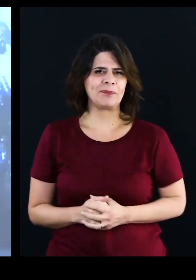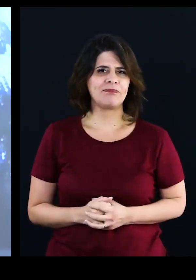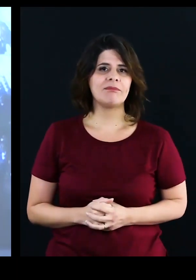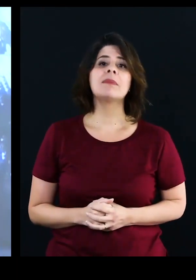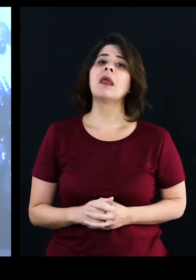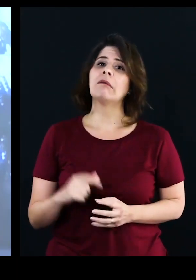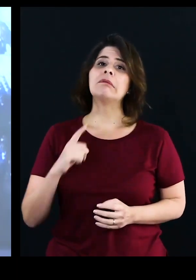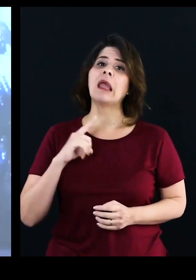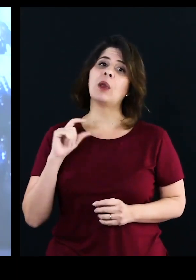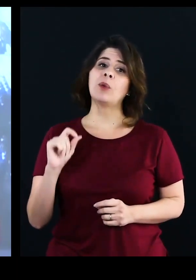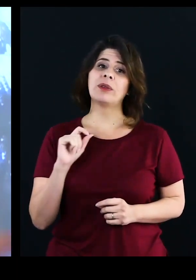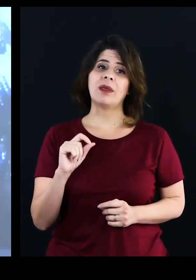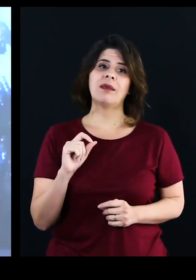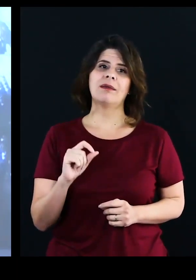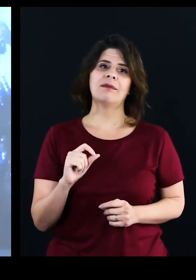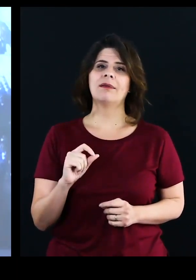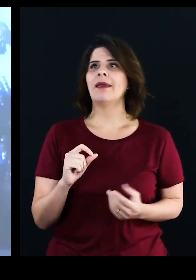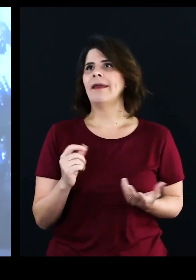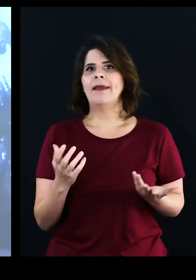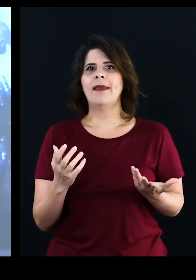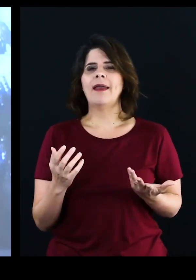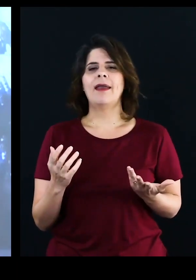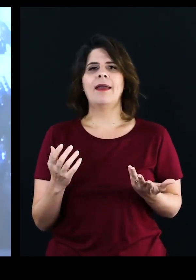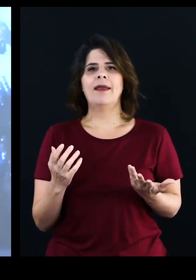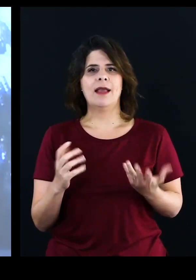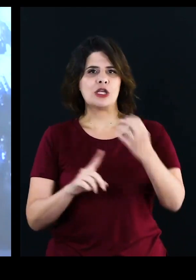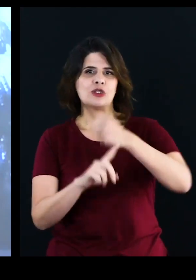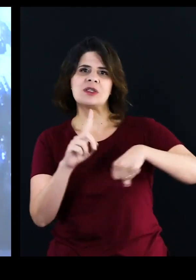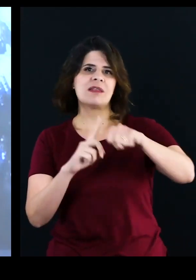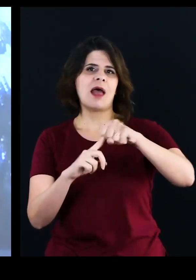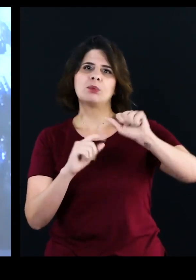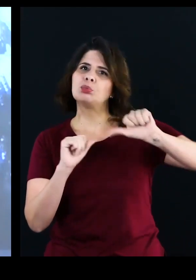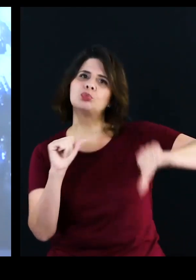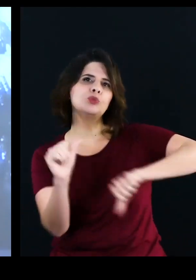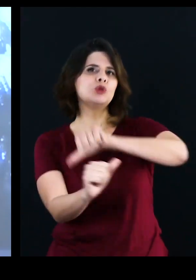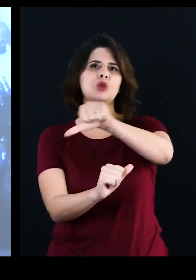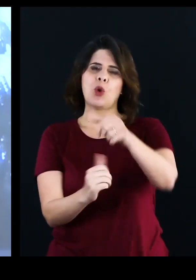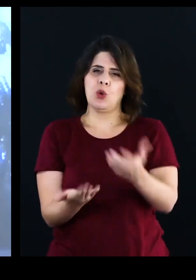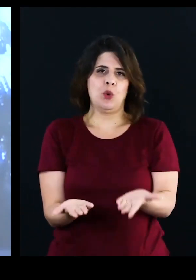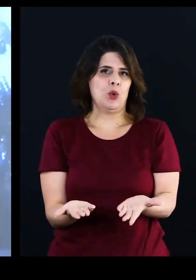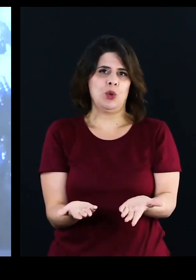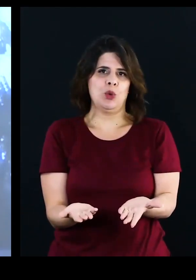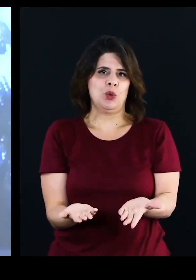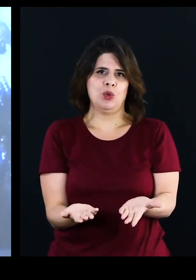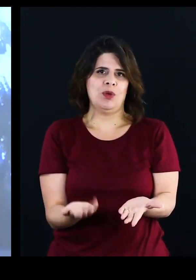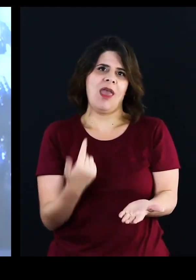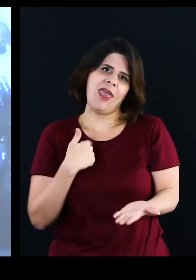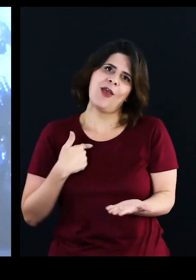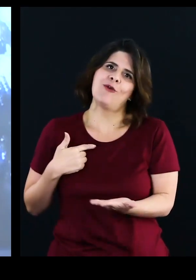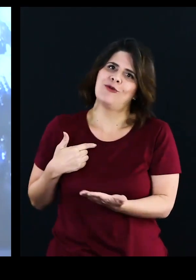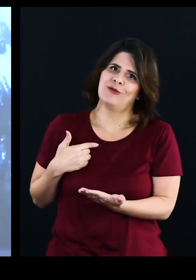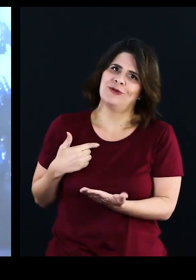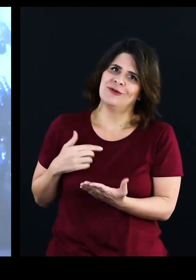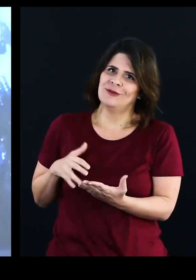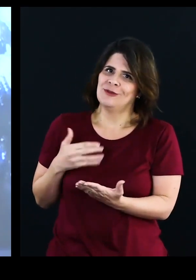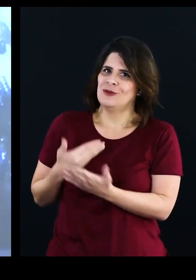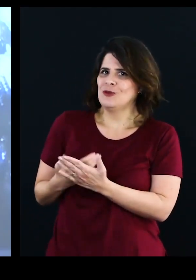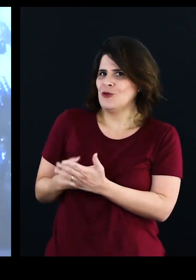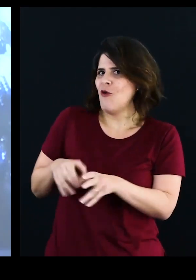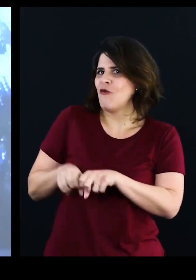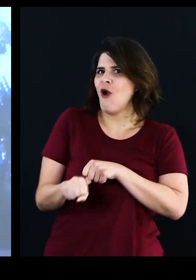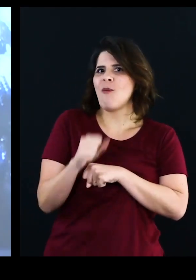alma, né, das sociedades, né? Até essa minha formação de filosofia, a gente fica sempre